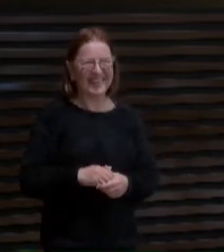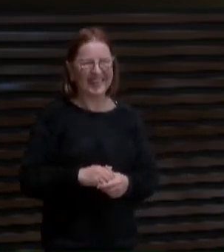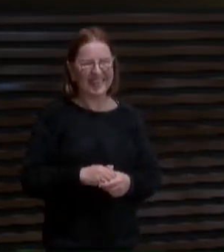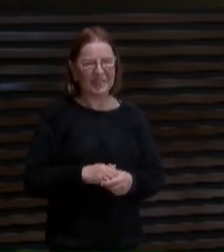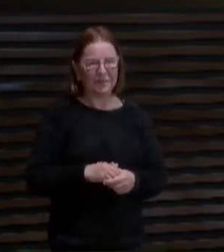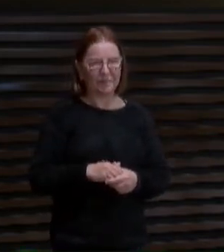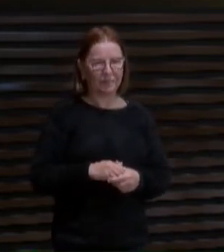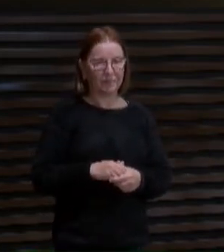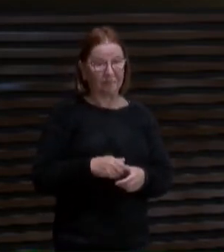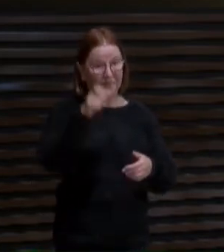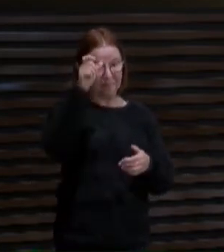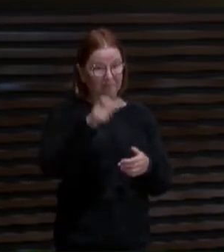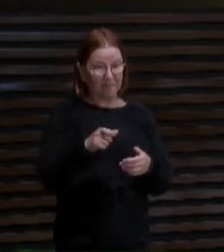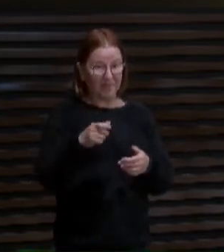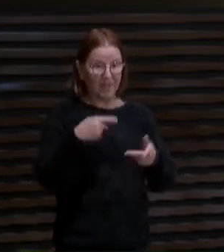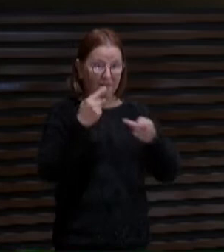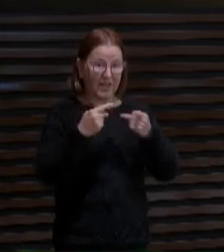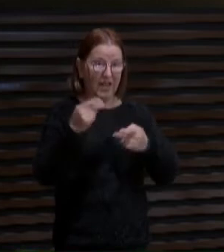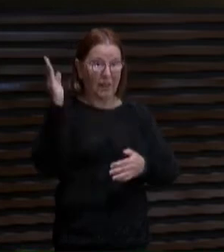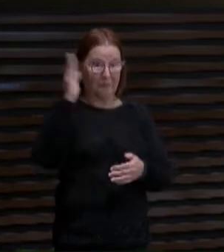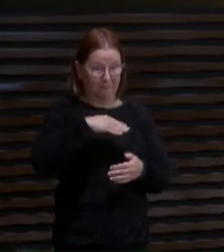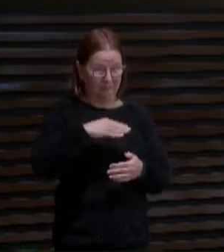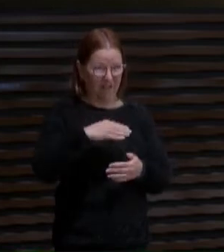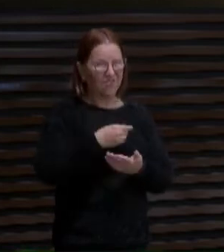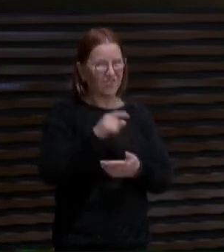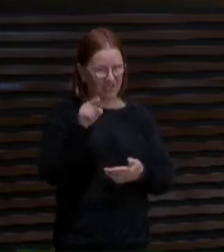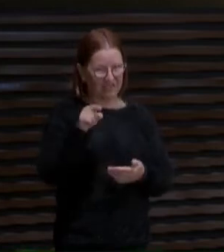aquela pessoa que está falando mal de você